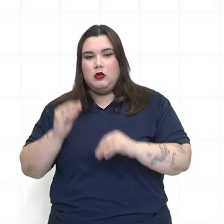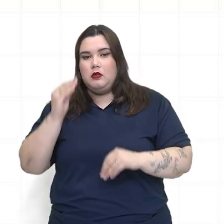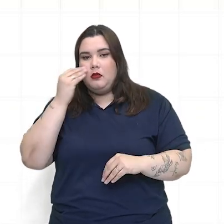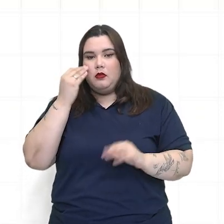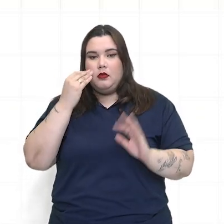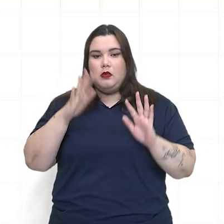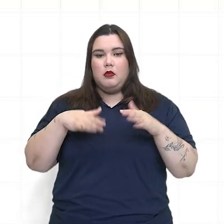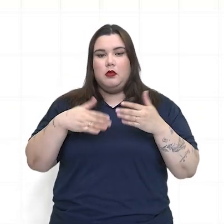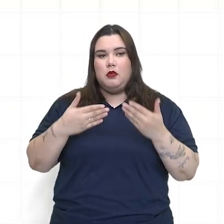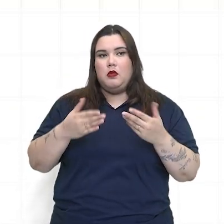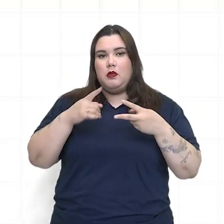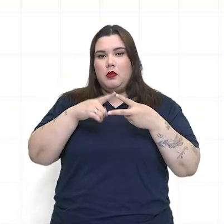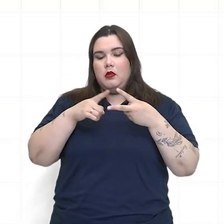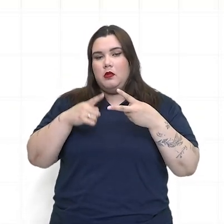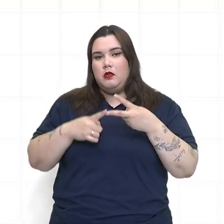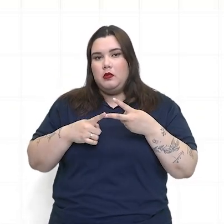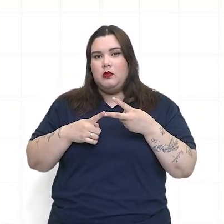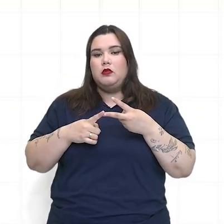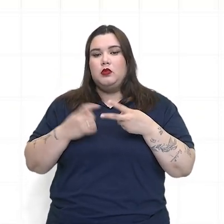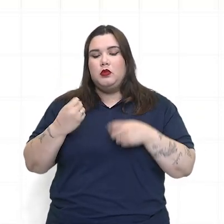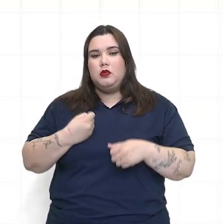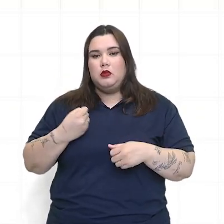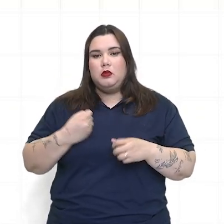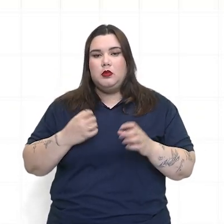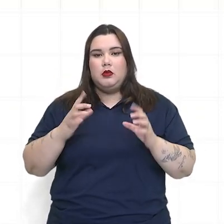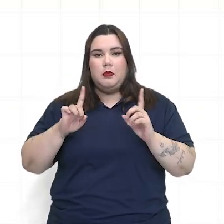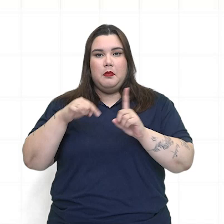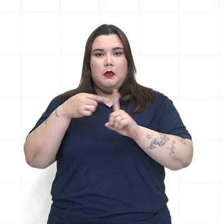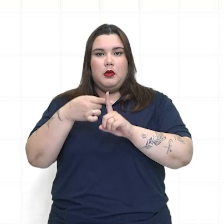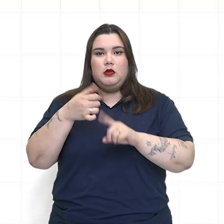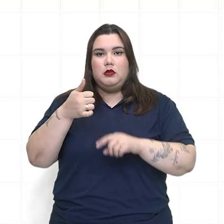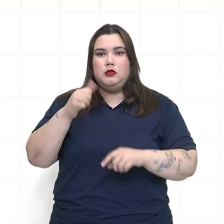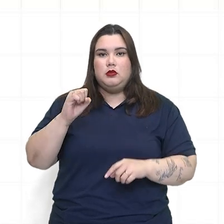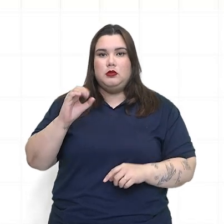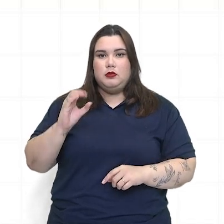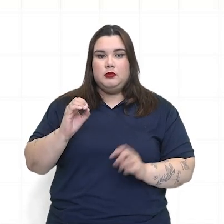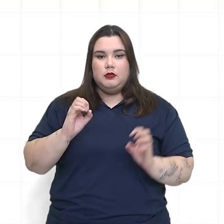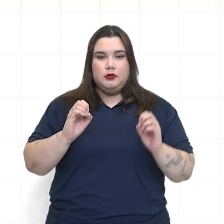identificar qual o valor desse ângulo, e aí a gente faz a soma com 180.